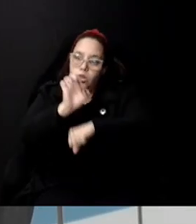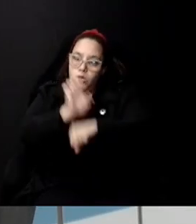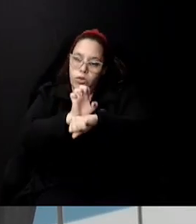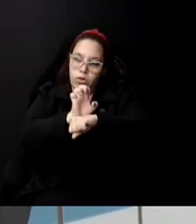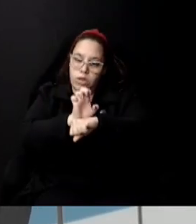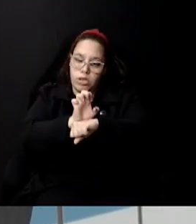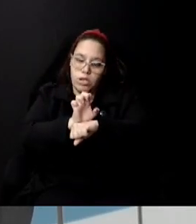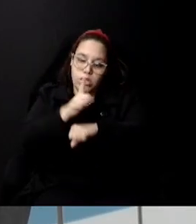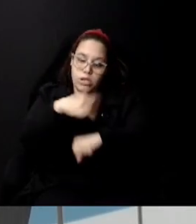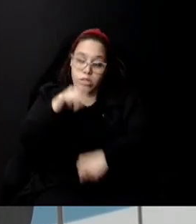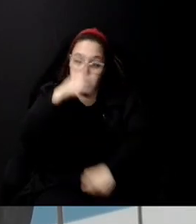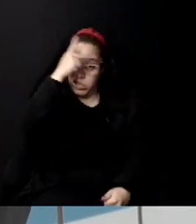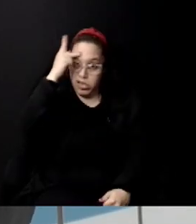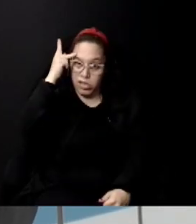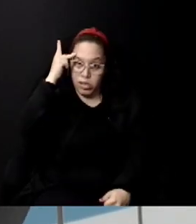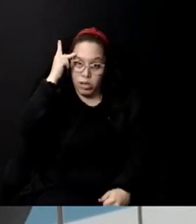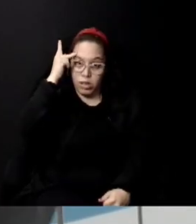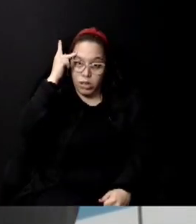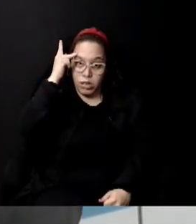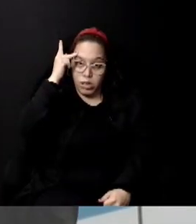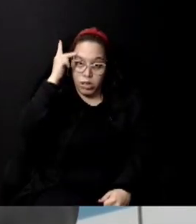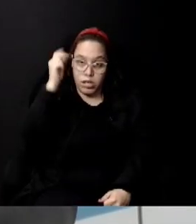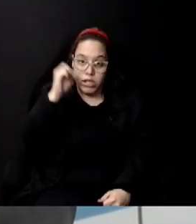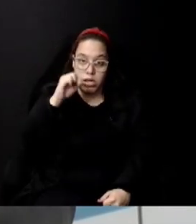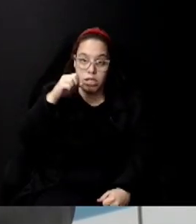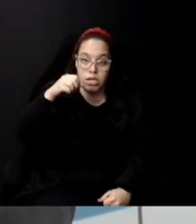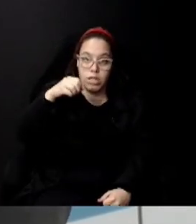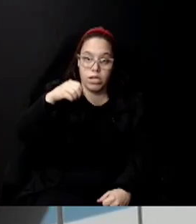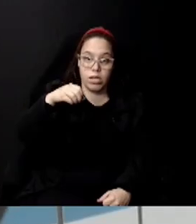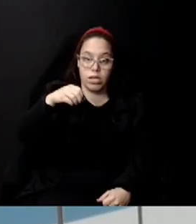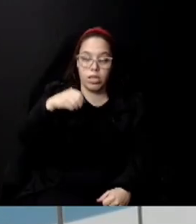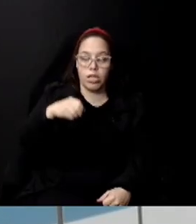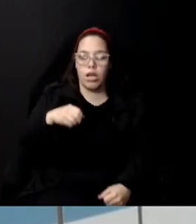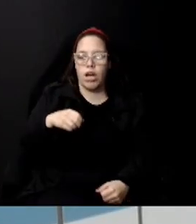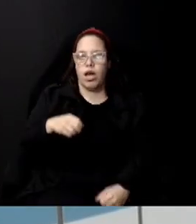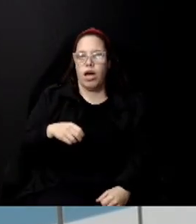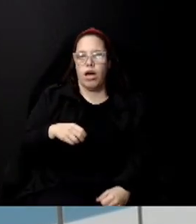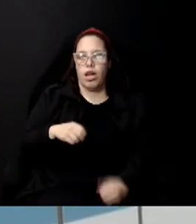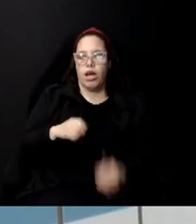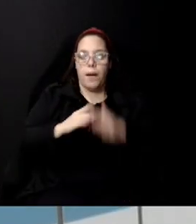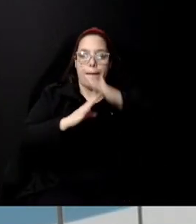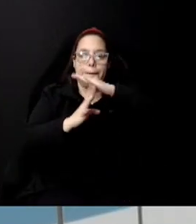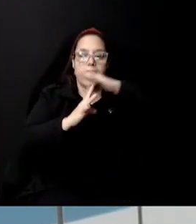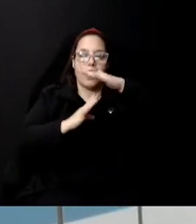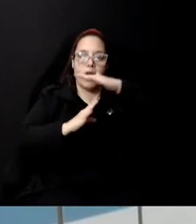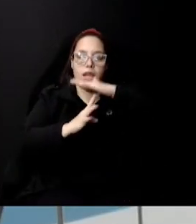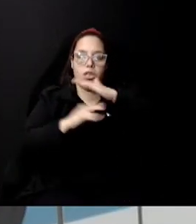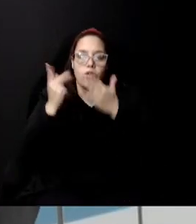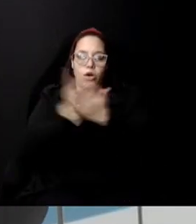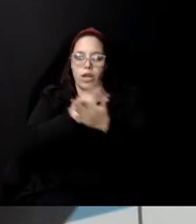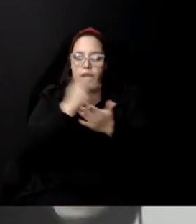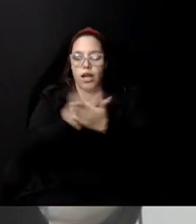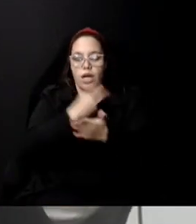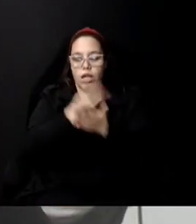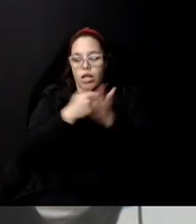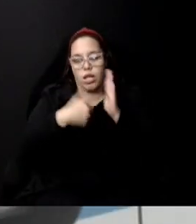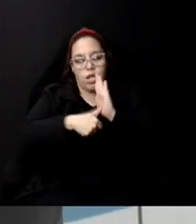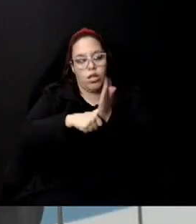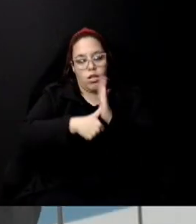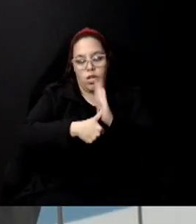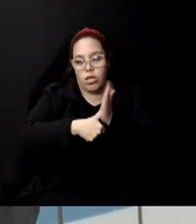pessoas estão em situação migratória irregular. Se elas não têm os documentos necessários, elas podem ser